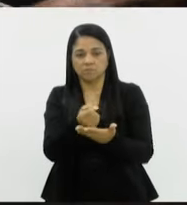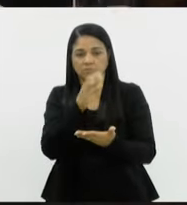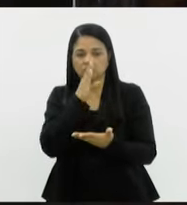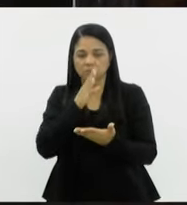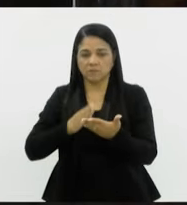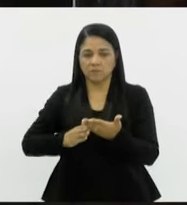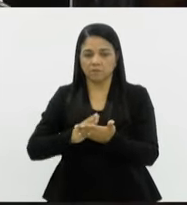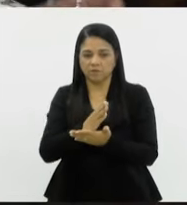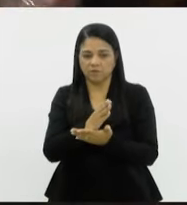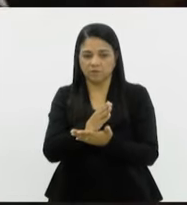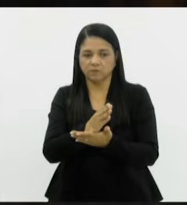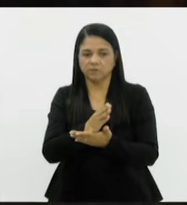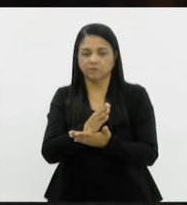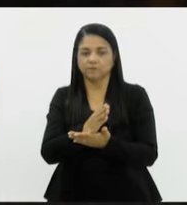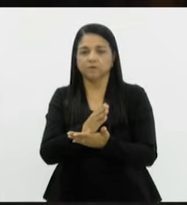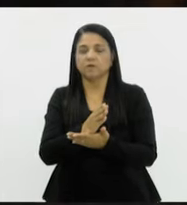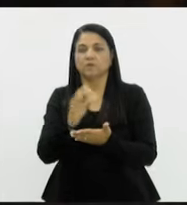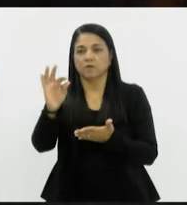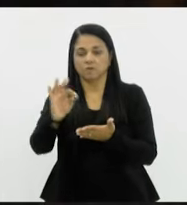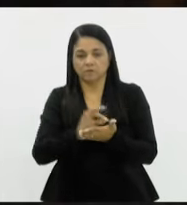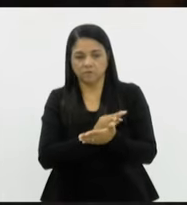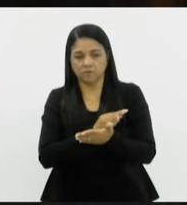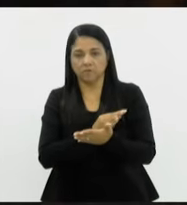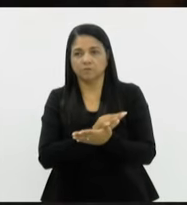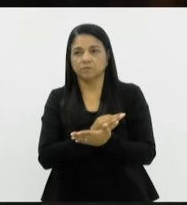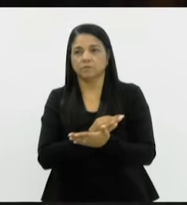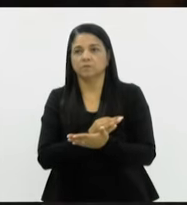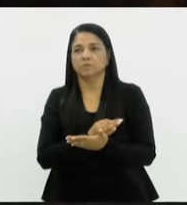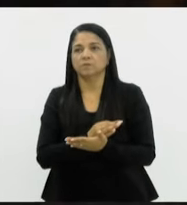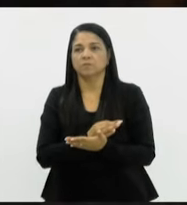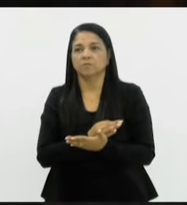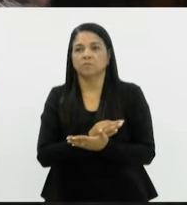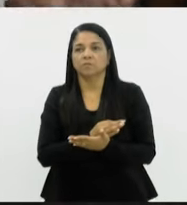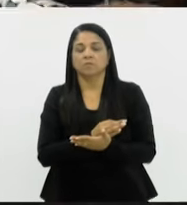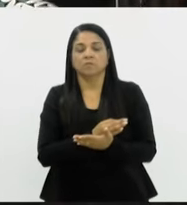estão. Aprovado, vai autógrafo.